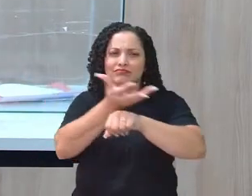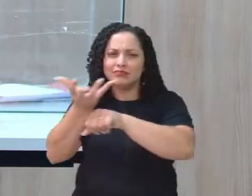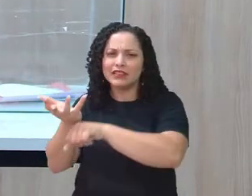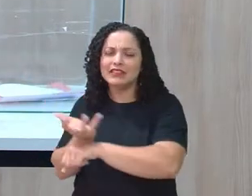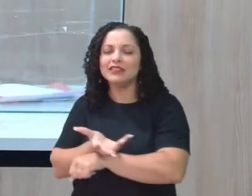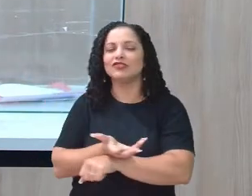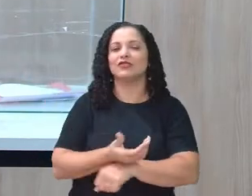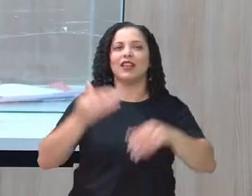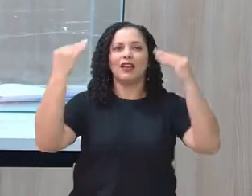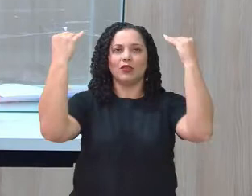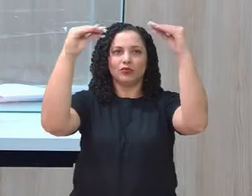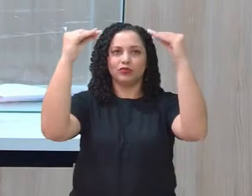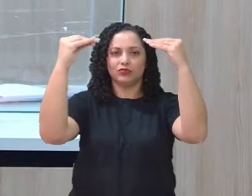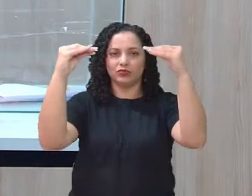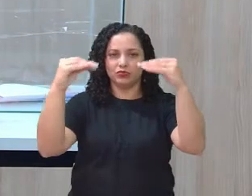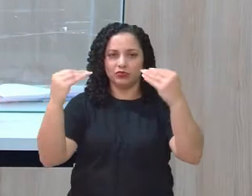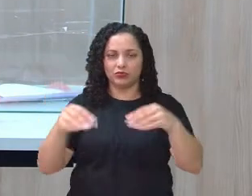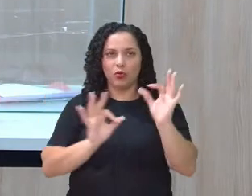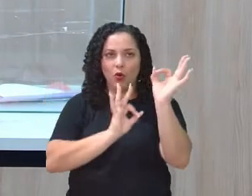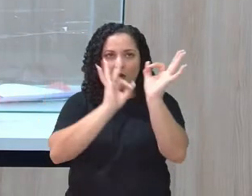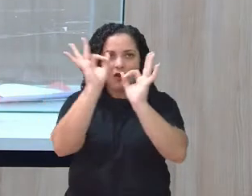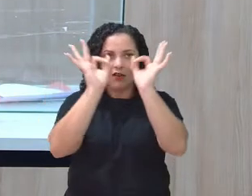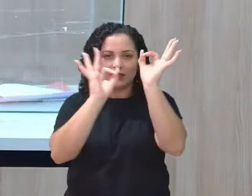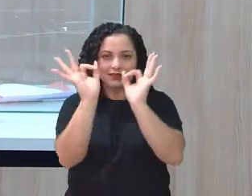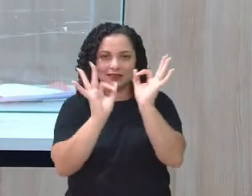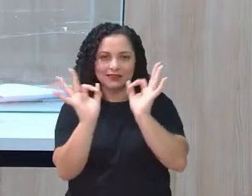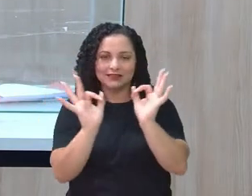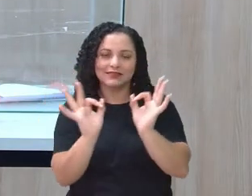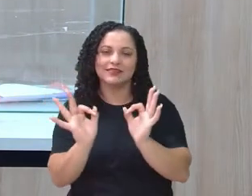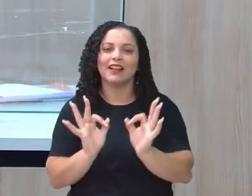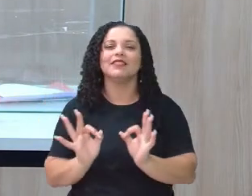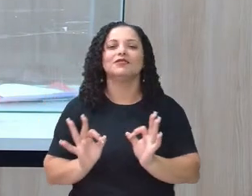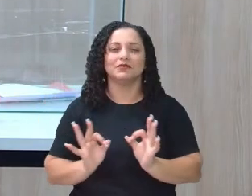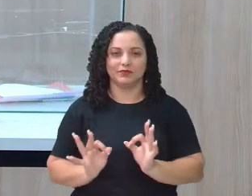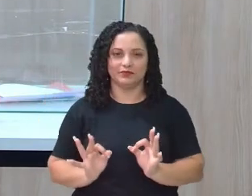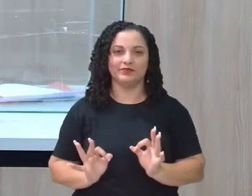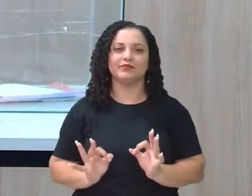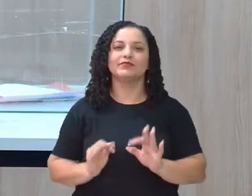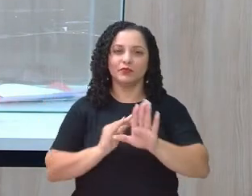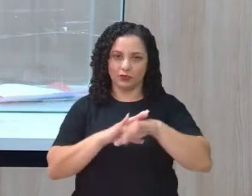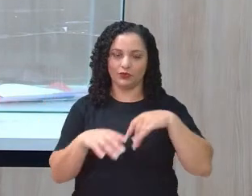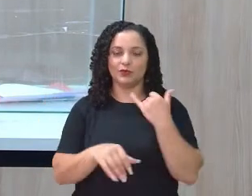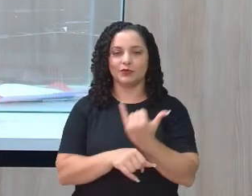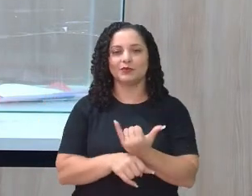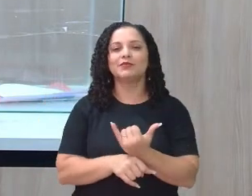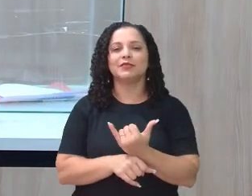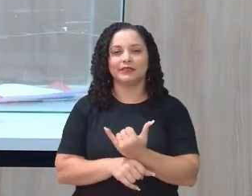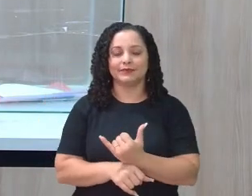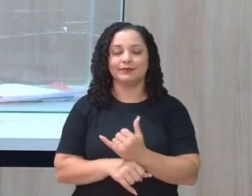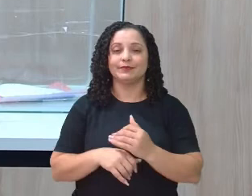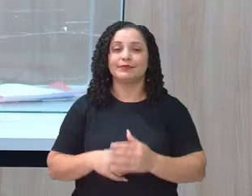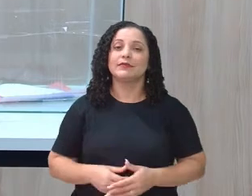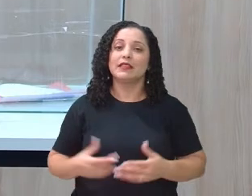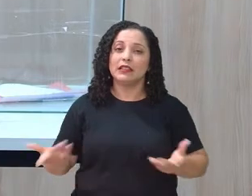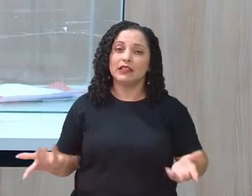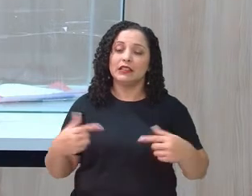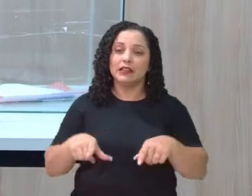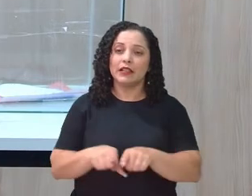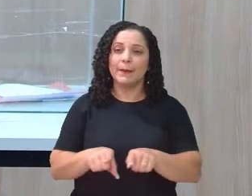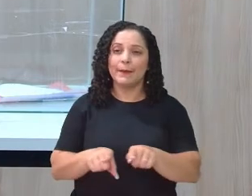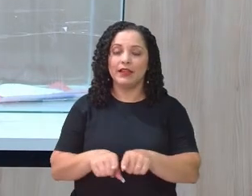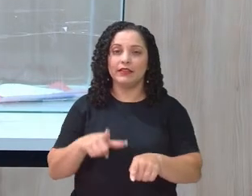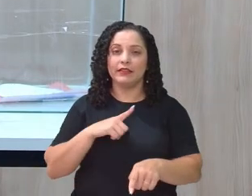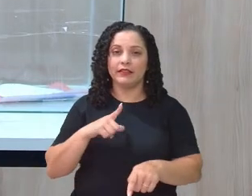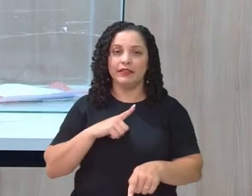ordem cronológica, bem bonitinho, bem organizado o nosso canal no YouTube, tá? Além da playlist